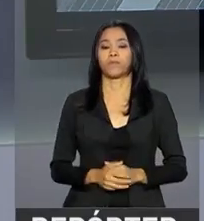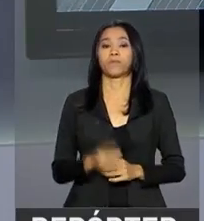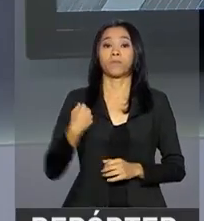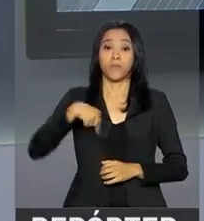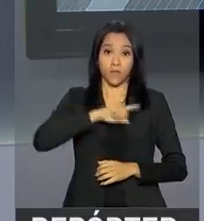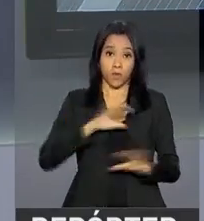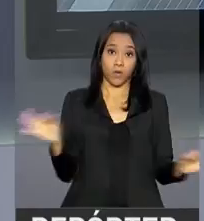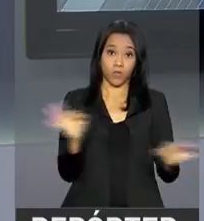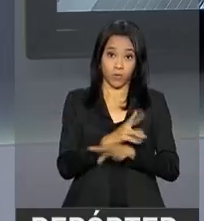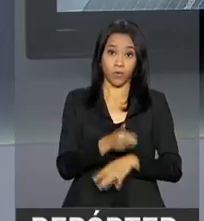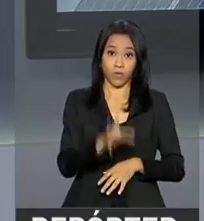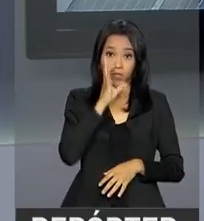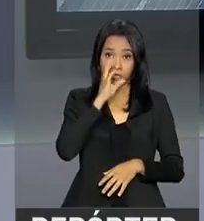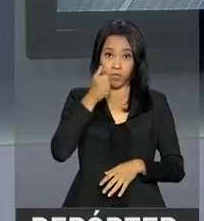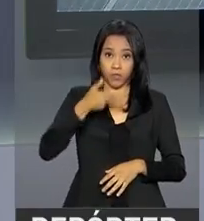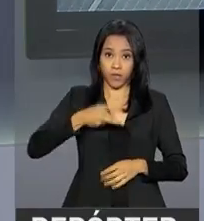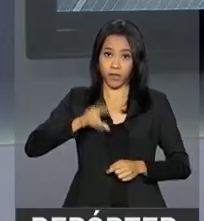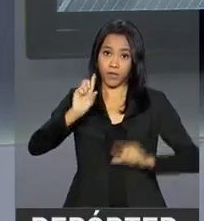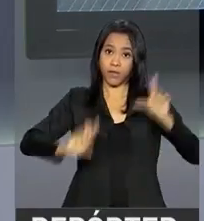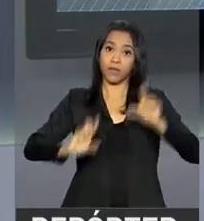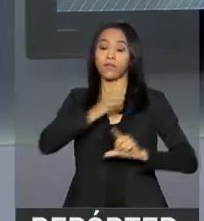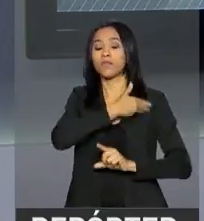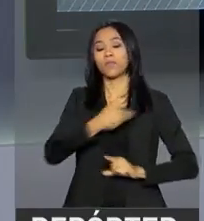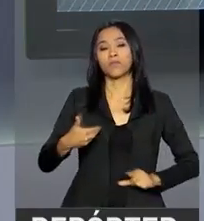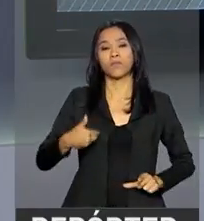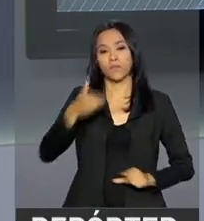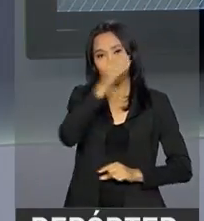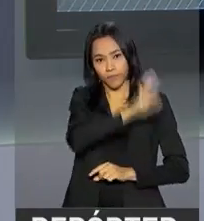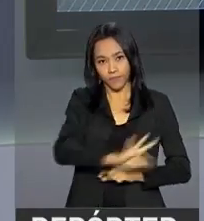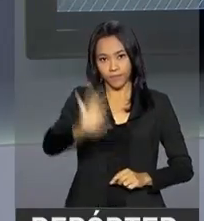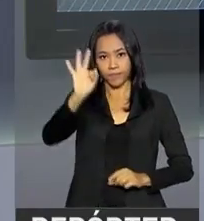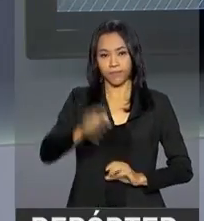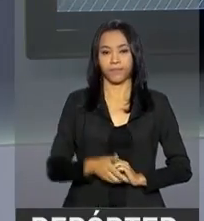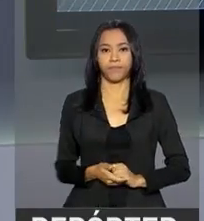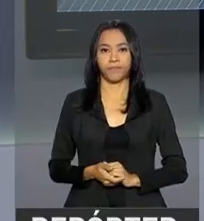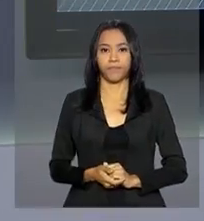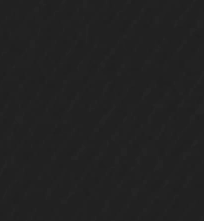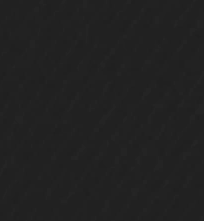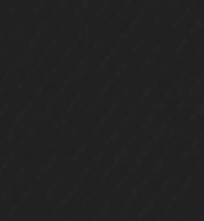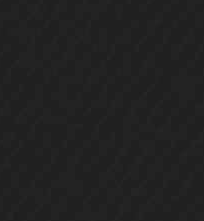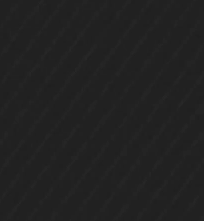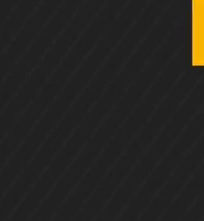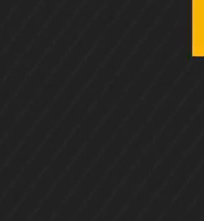por aqui continue com a gente na nbr a tv do governo federal